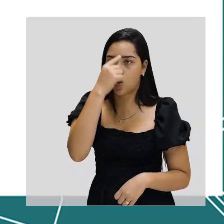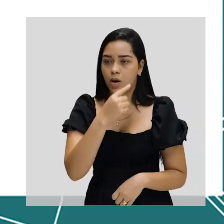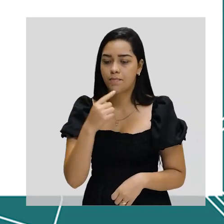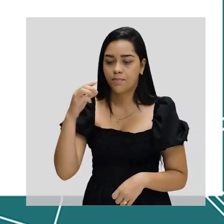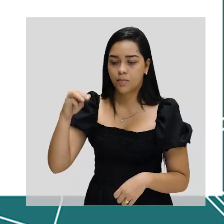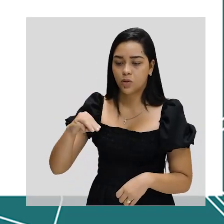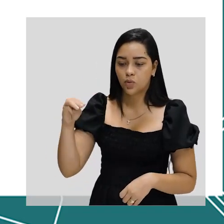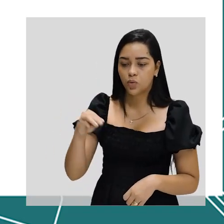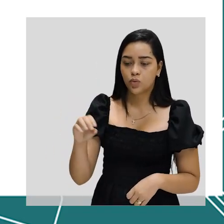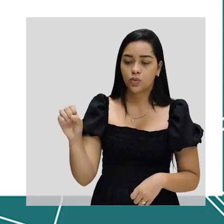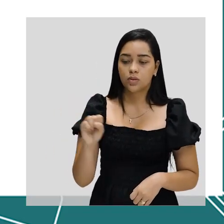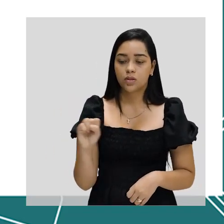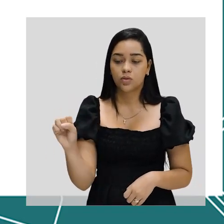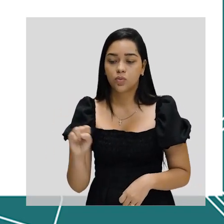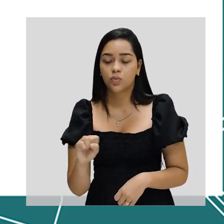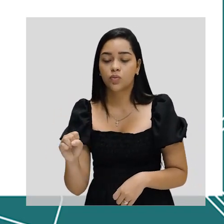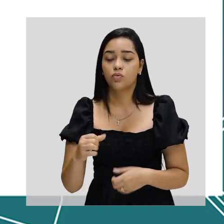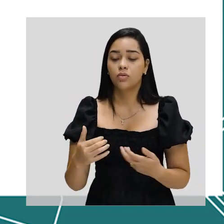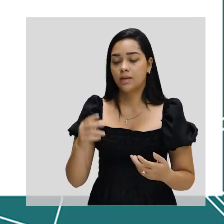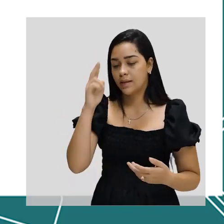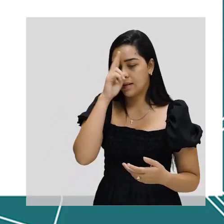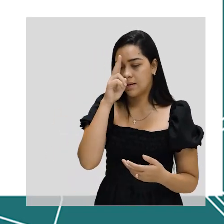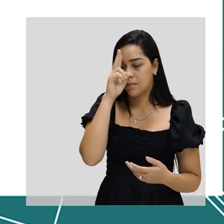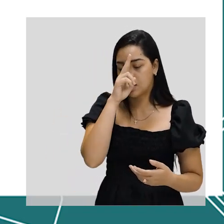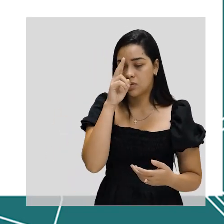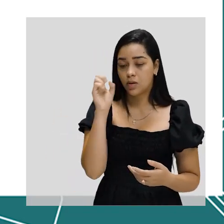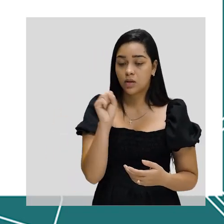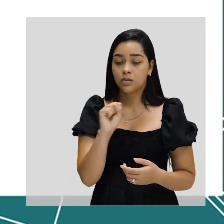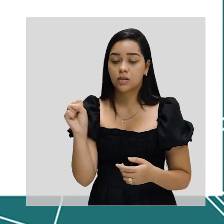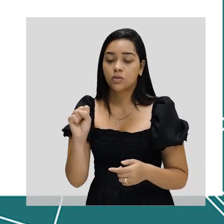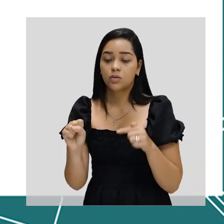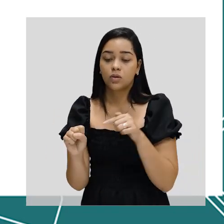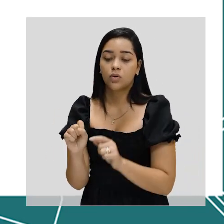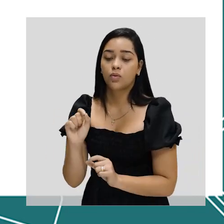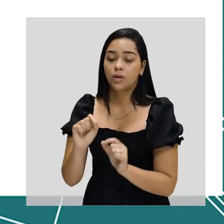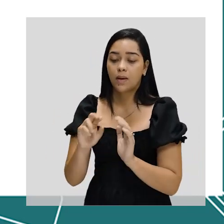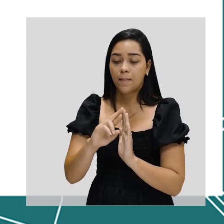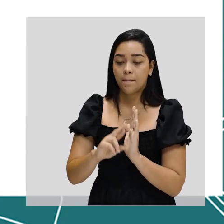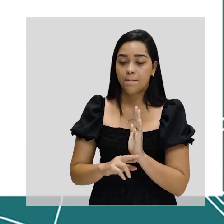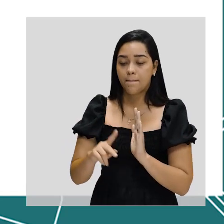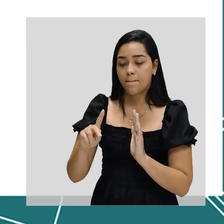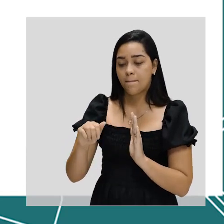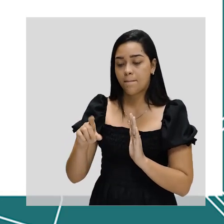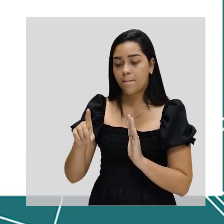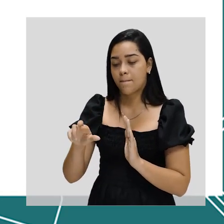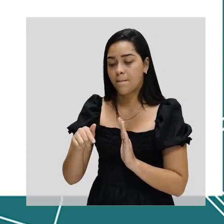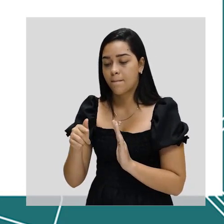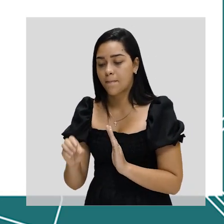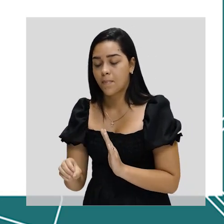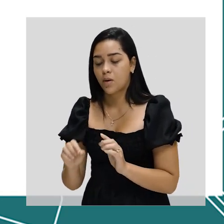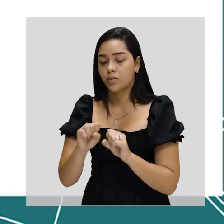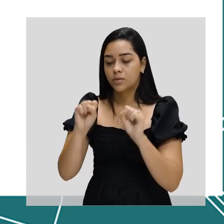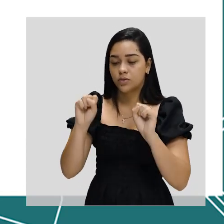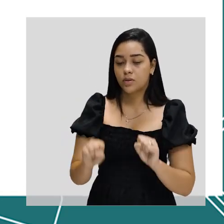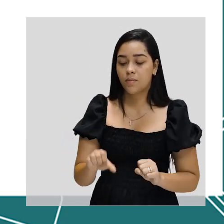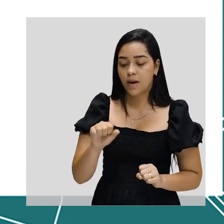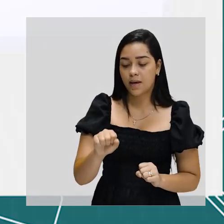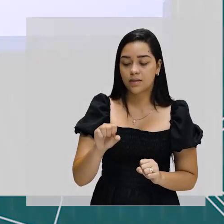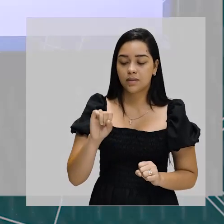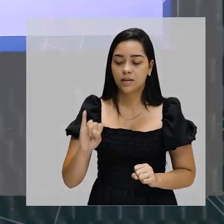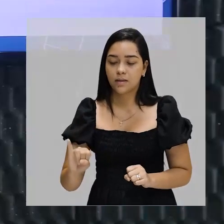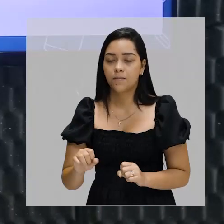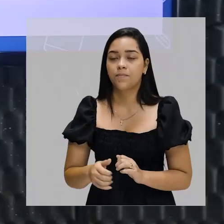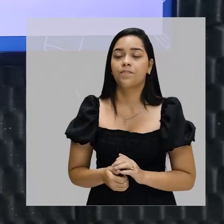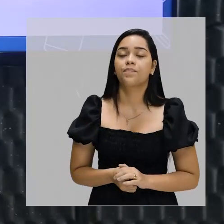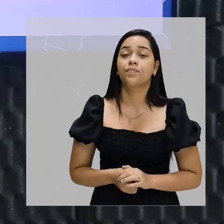o segundo. Lembrando que o segundo é a unidade padrão no sistema SI.